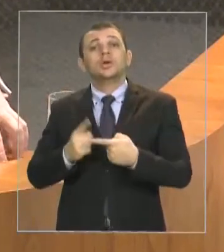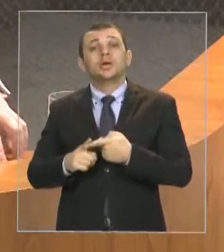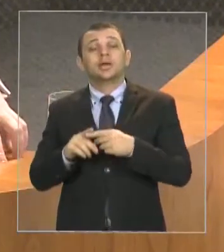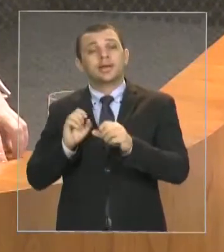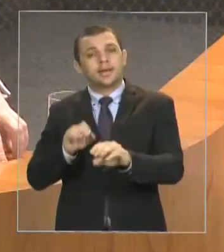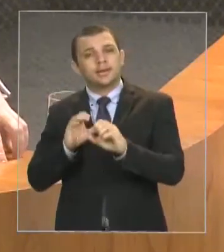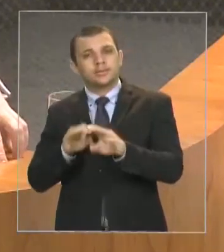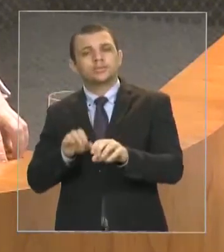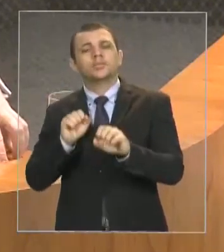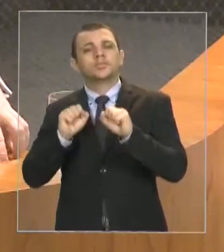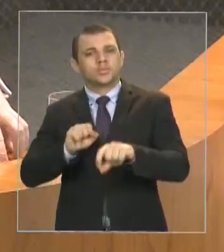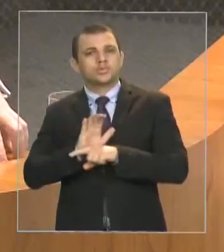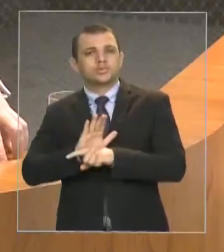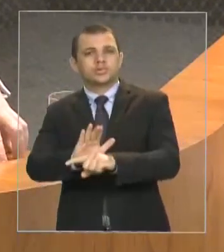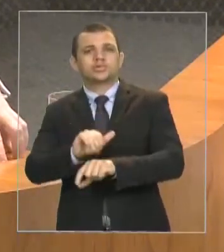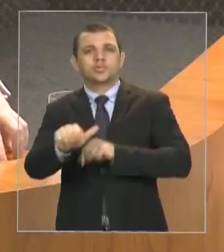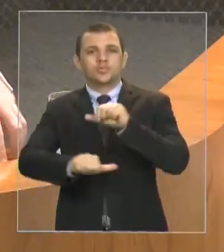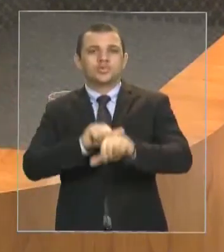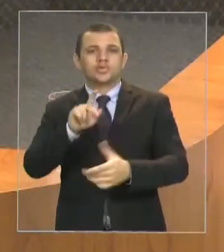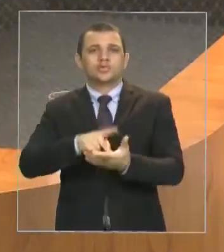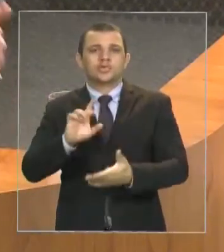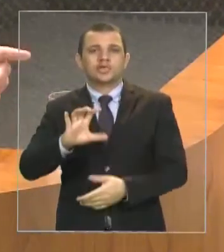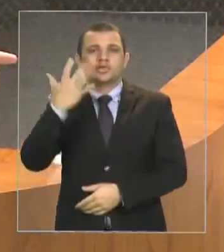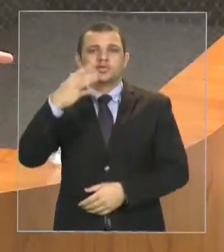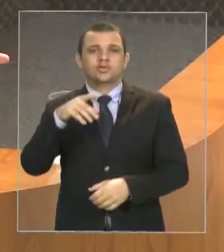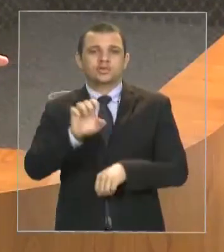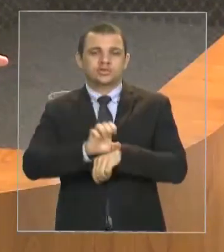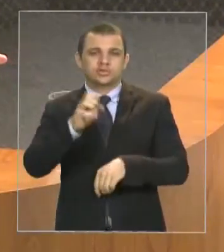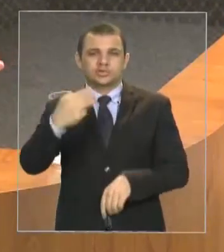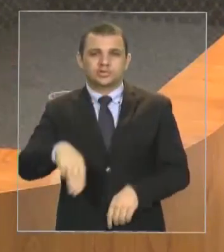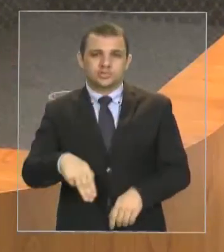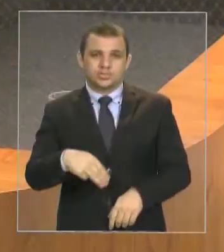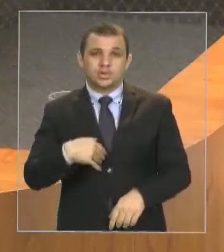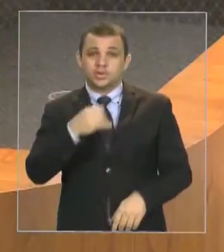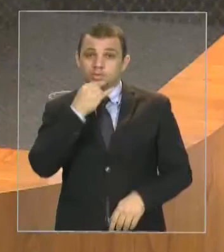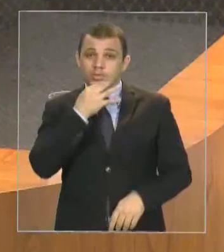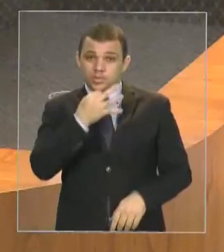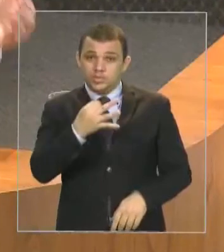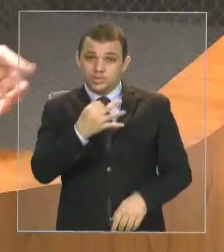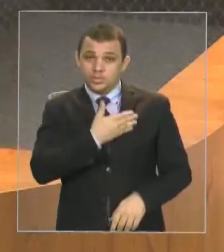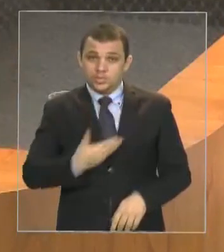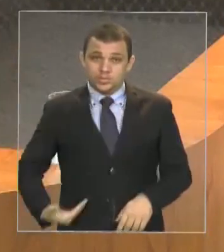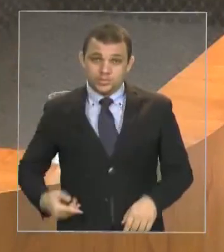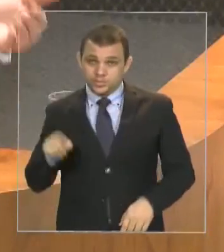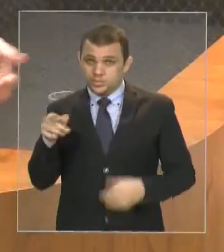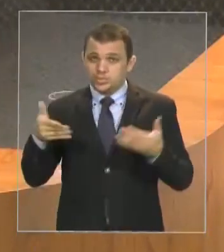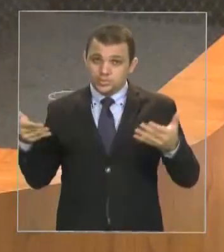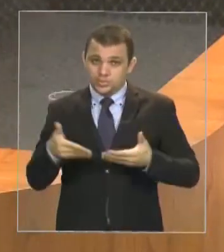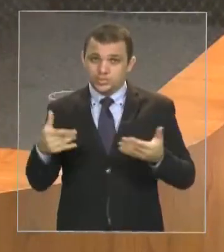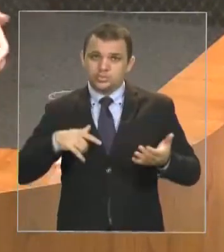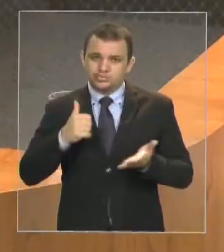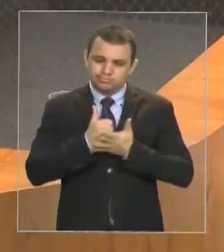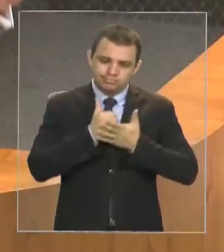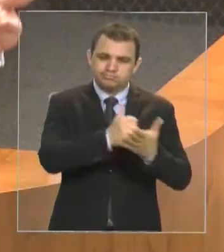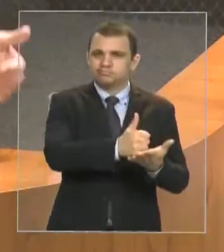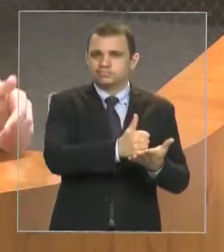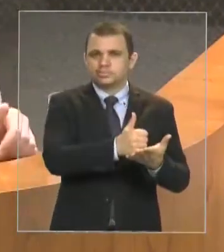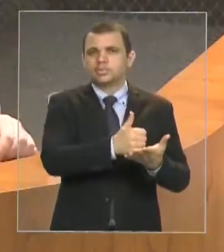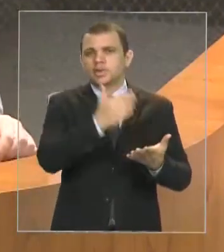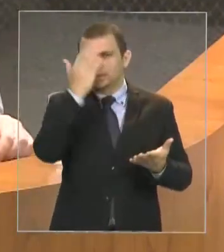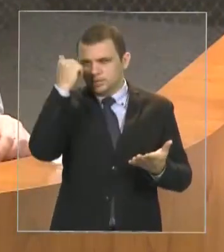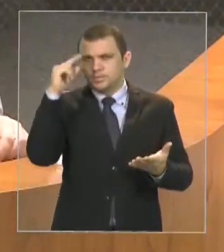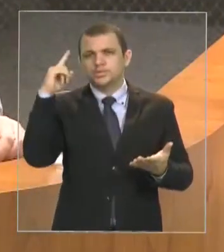tem valorizado esse setor como nenhum outro, né? Dentro de todas as dificuldades econômicas que